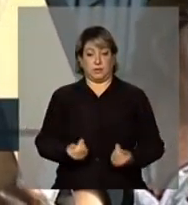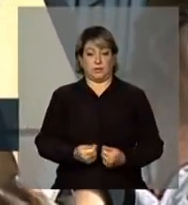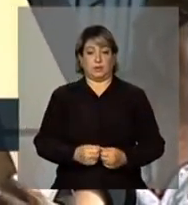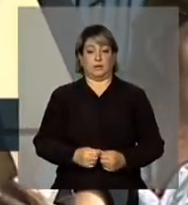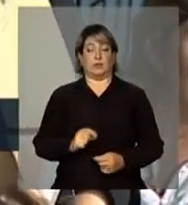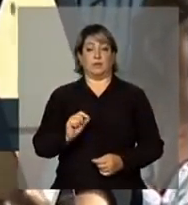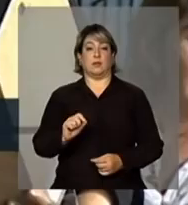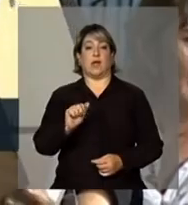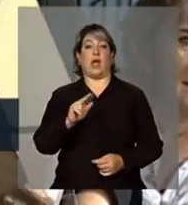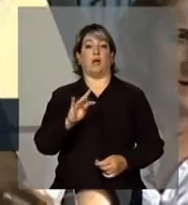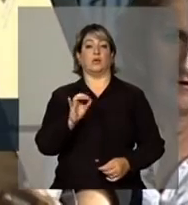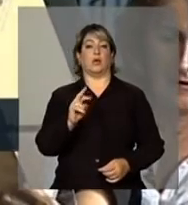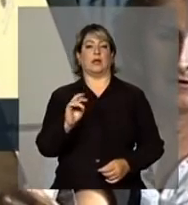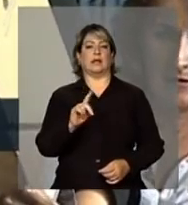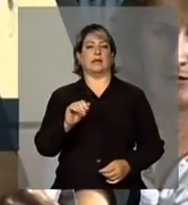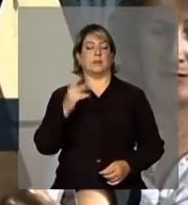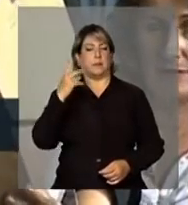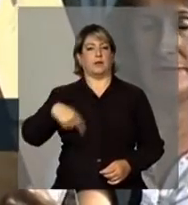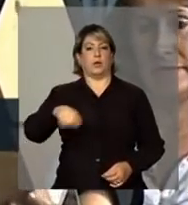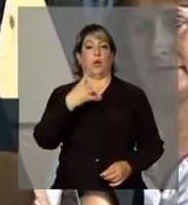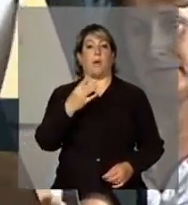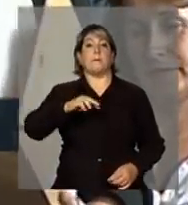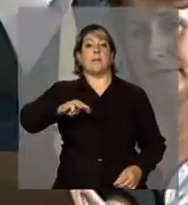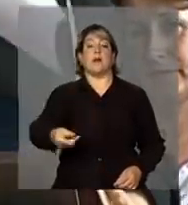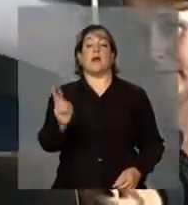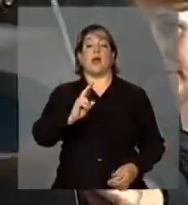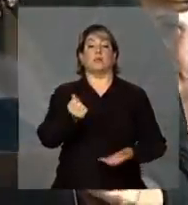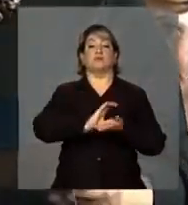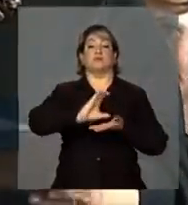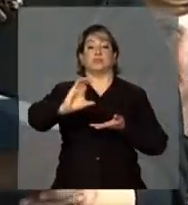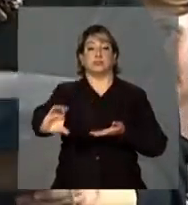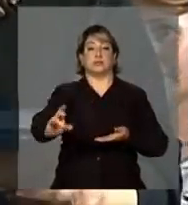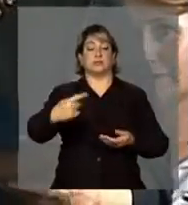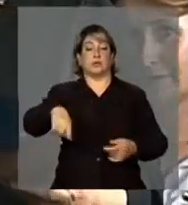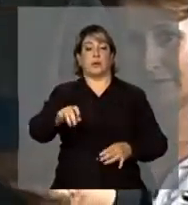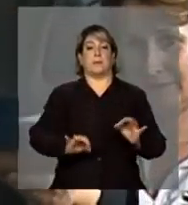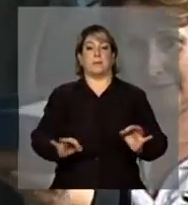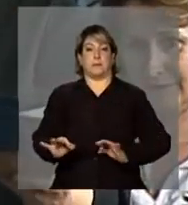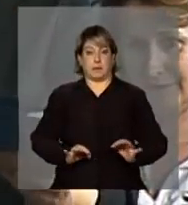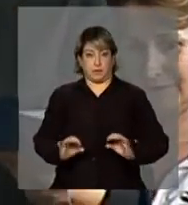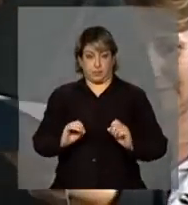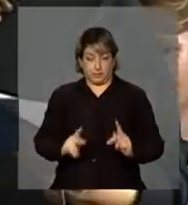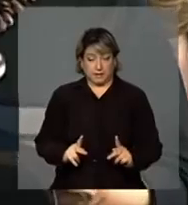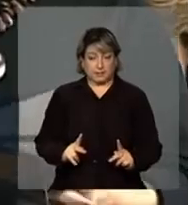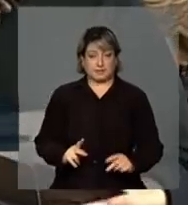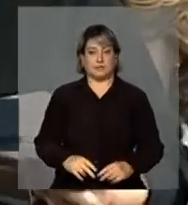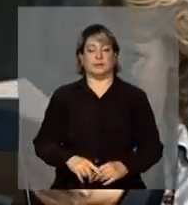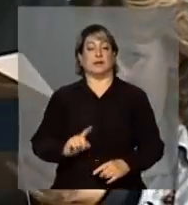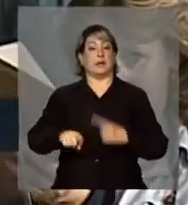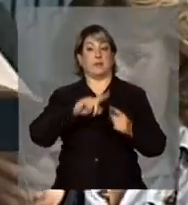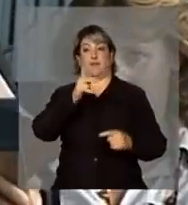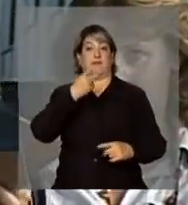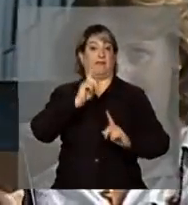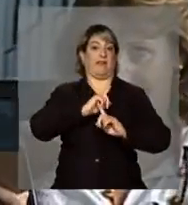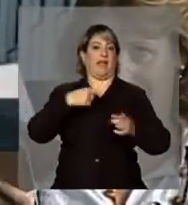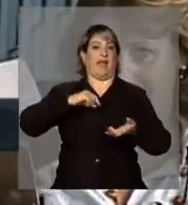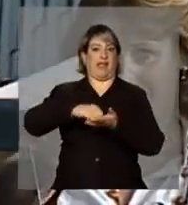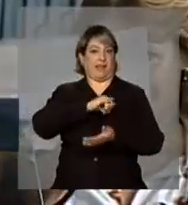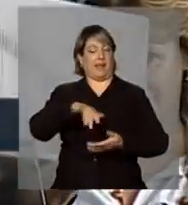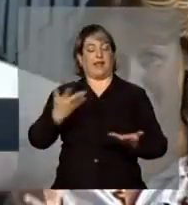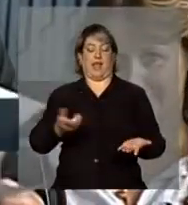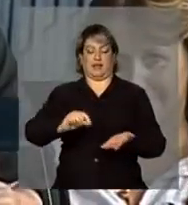a autorização para os 4 milhões de reais dos planos, tá? Para depois ninguém falar que eu não